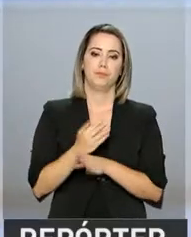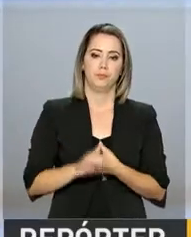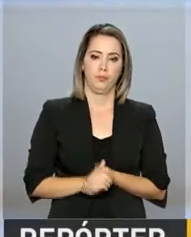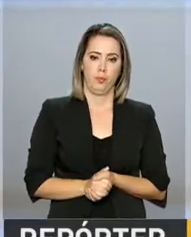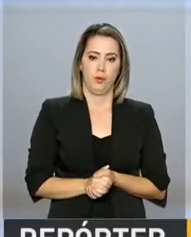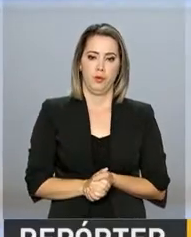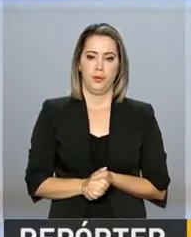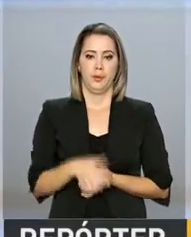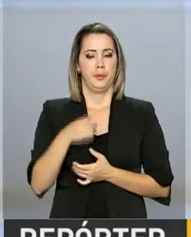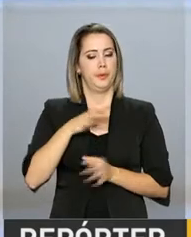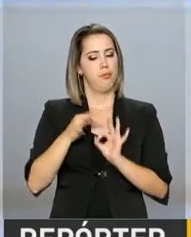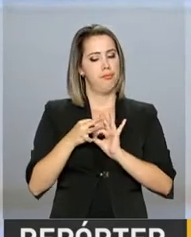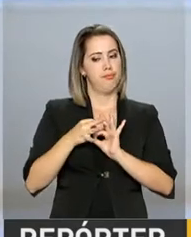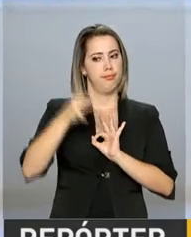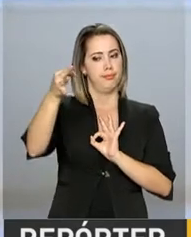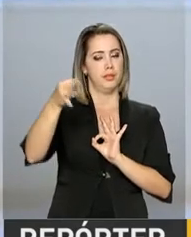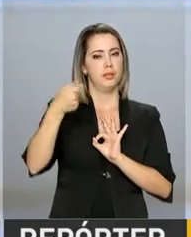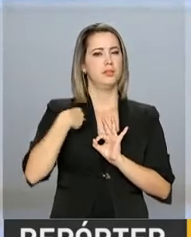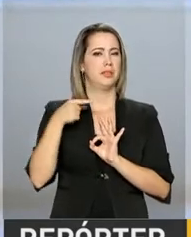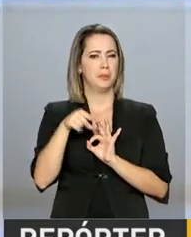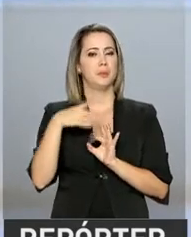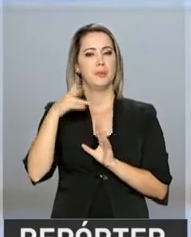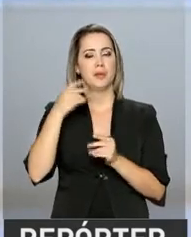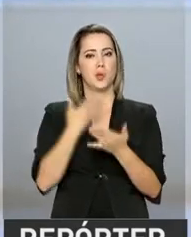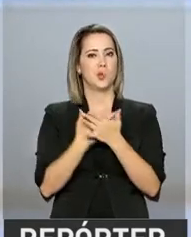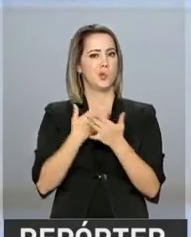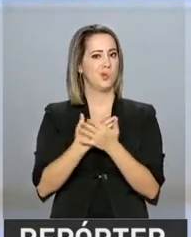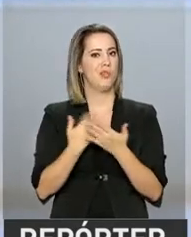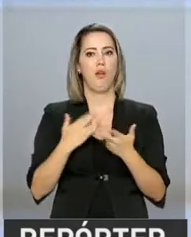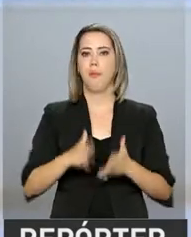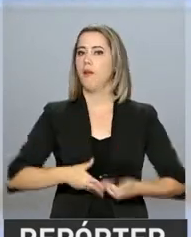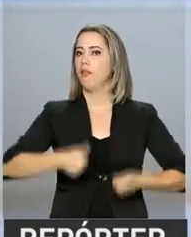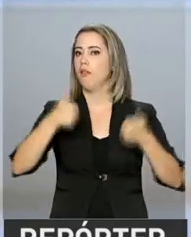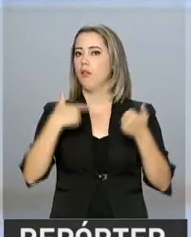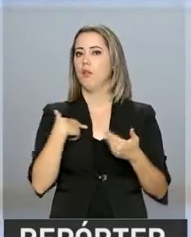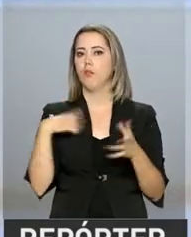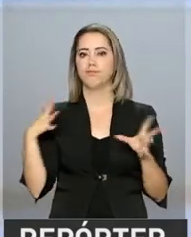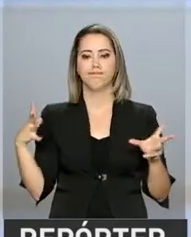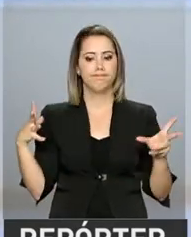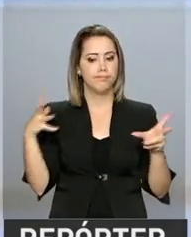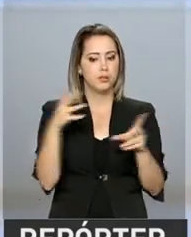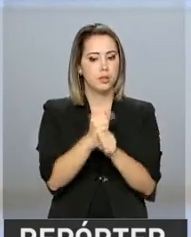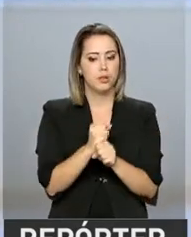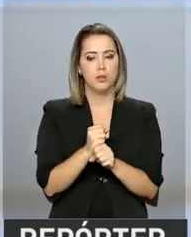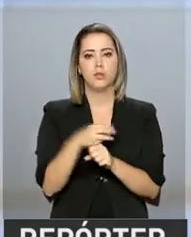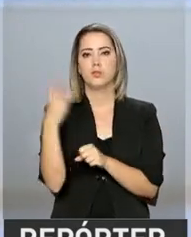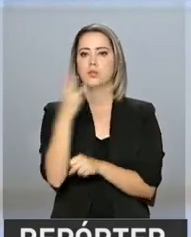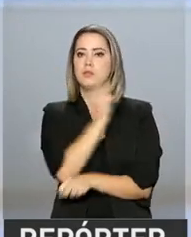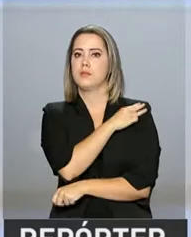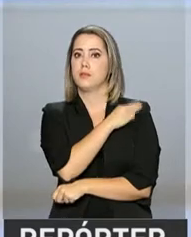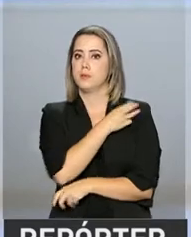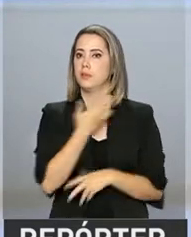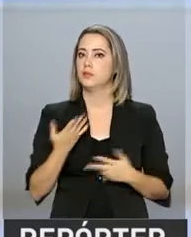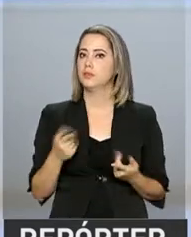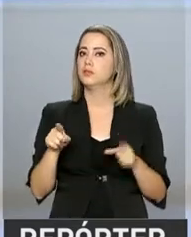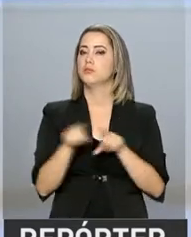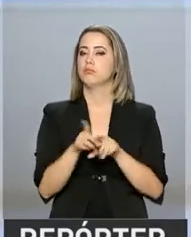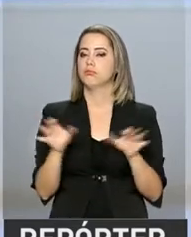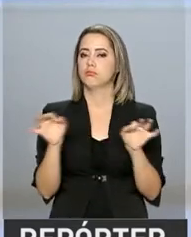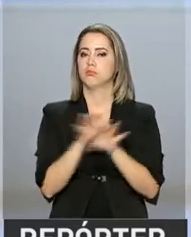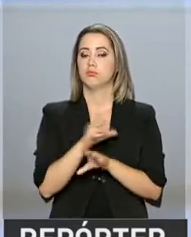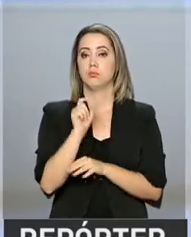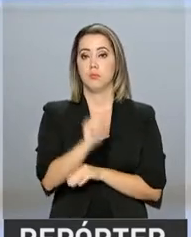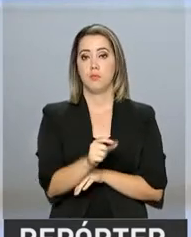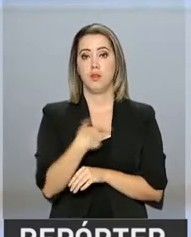ter um tempo mais extenso, né, para poder estudar e fechar o currículo do terceiro ano. E também vai sobrar um tempo maior